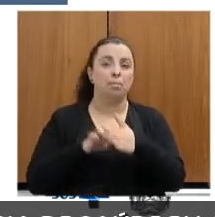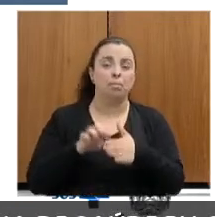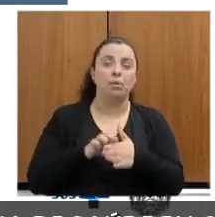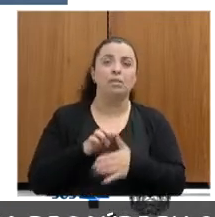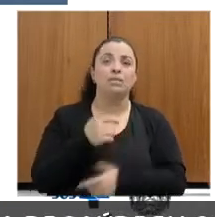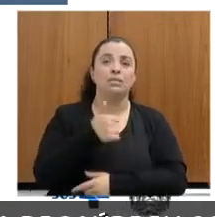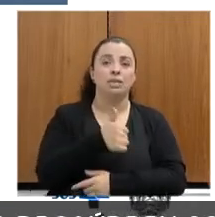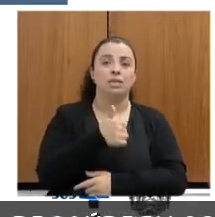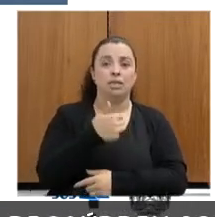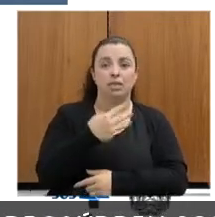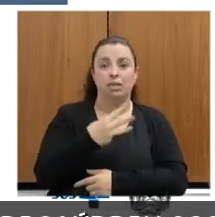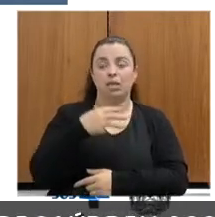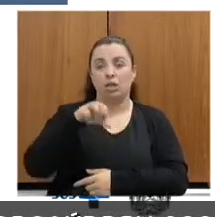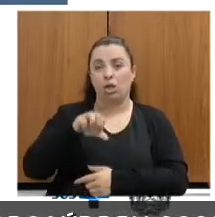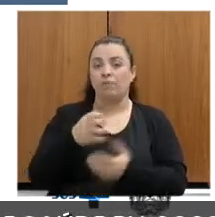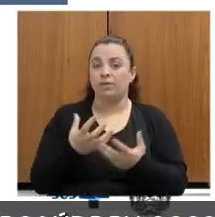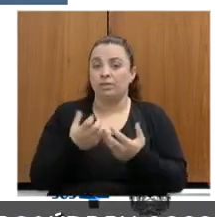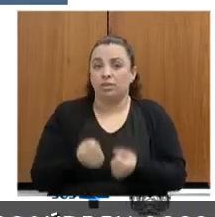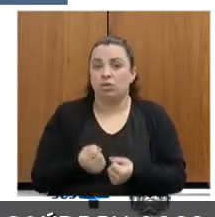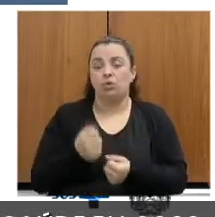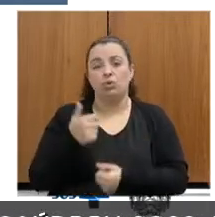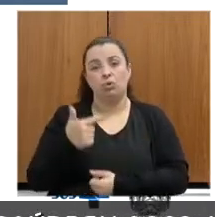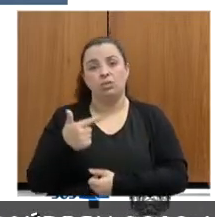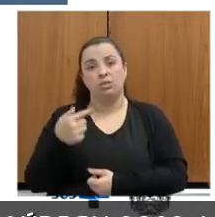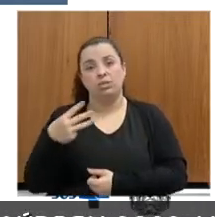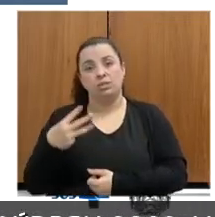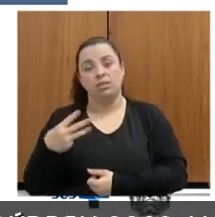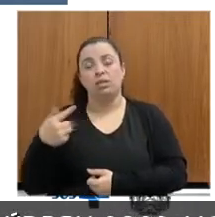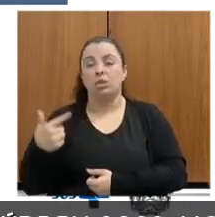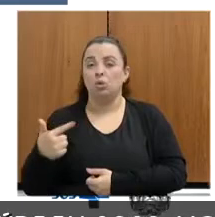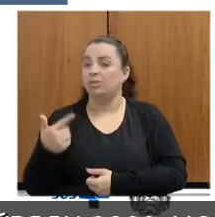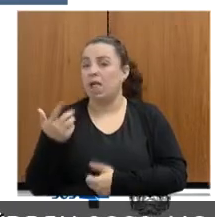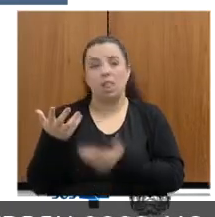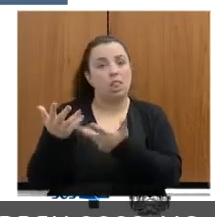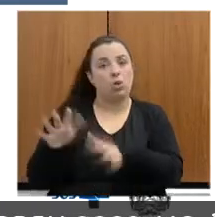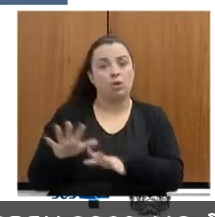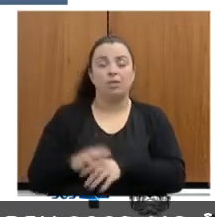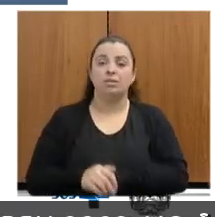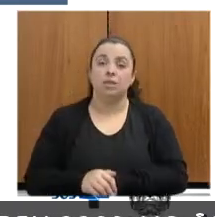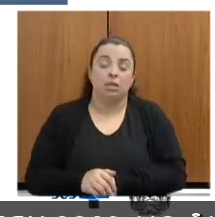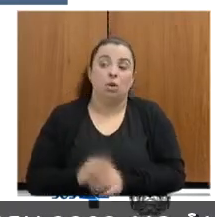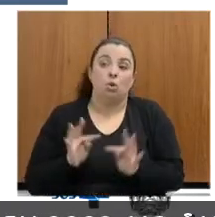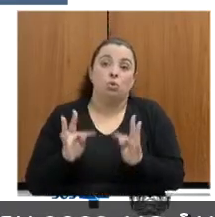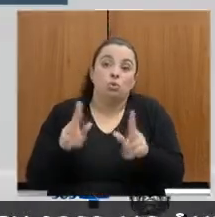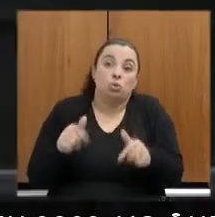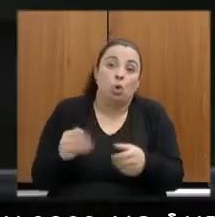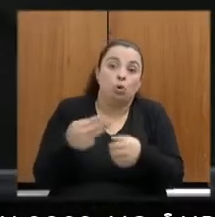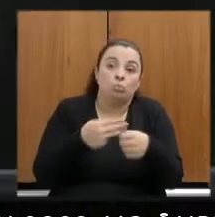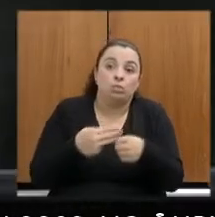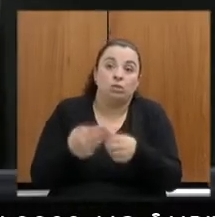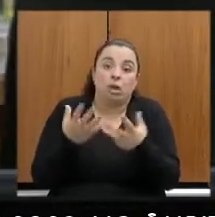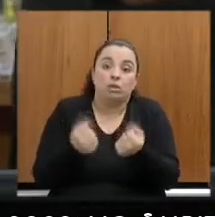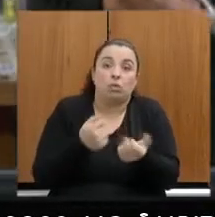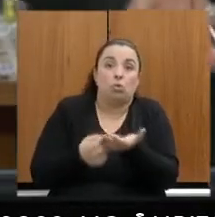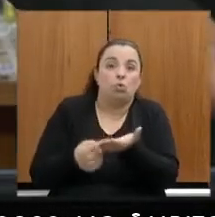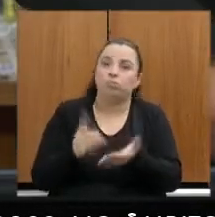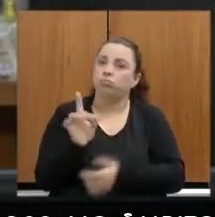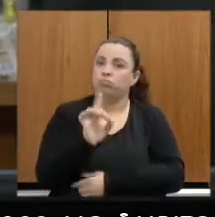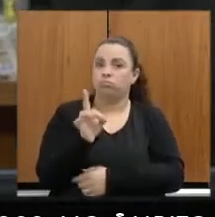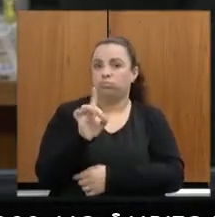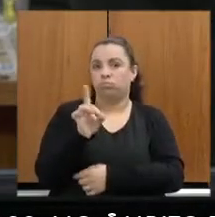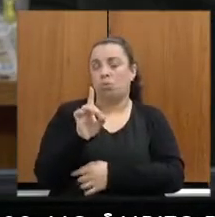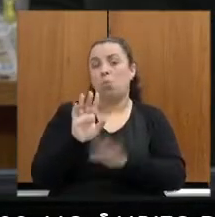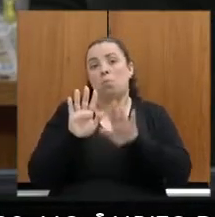272 não aderiram Então nem todos os municípios e entidades aderiram a um acordo e